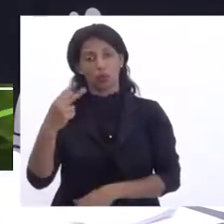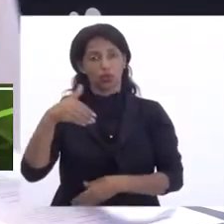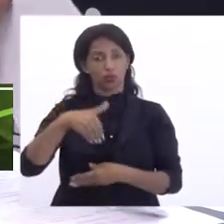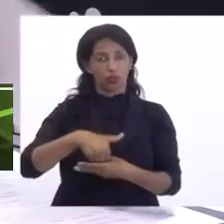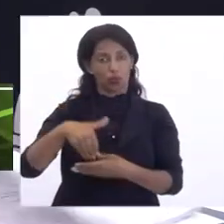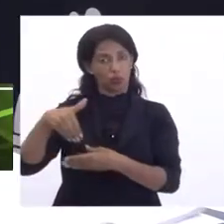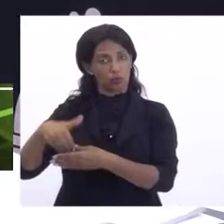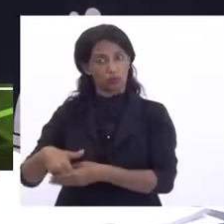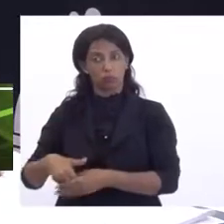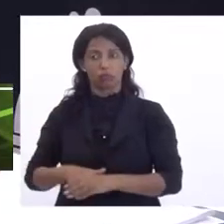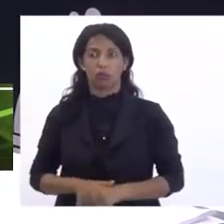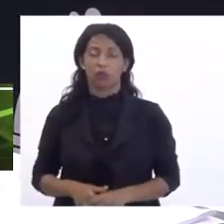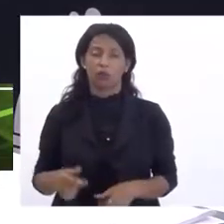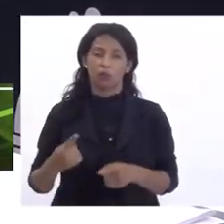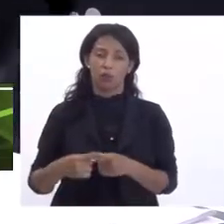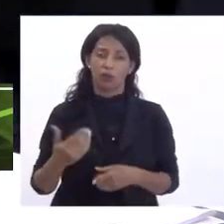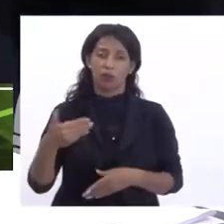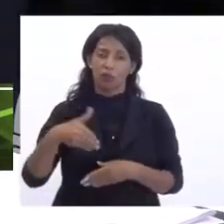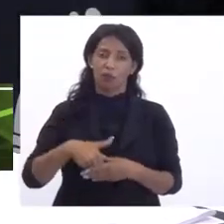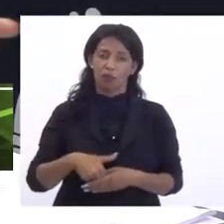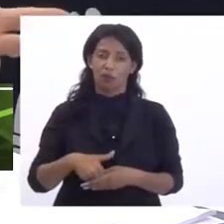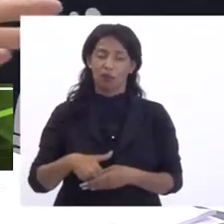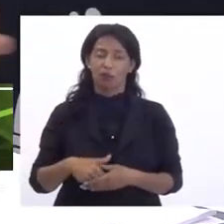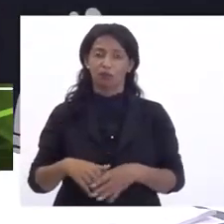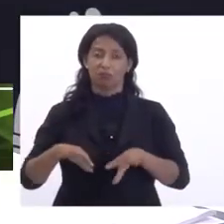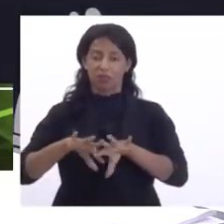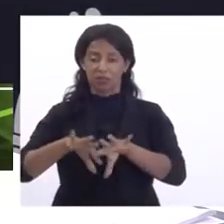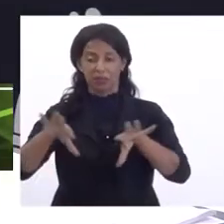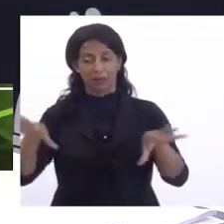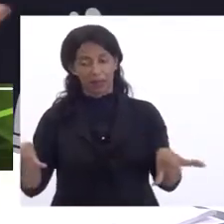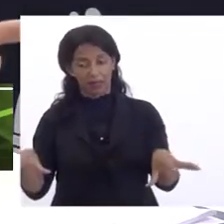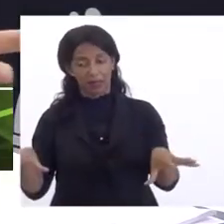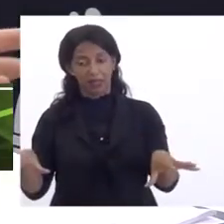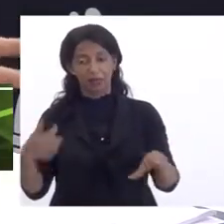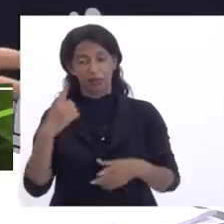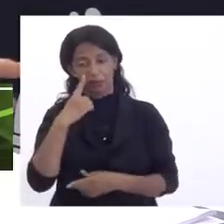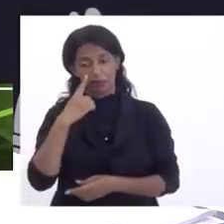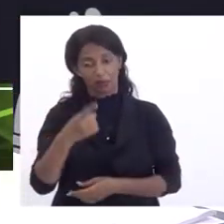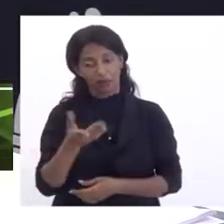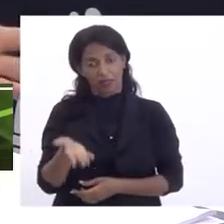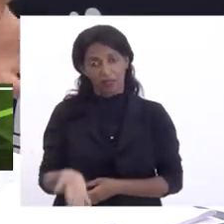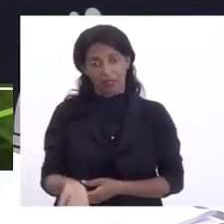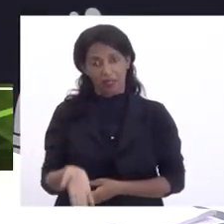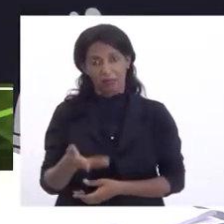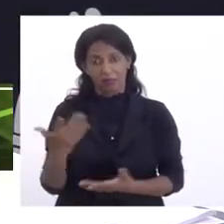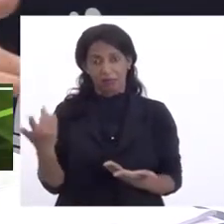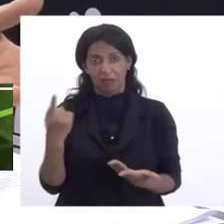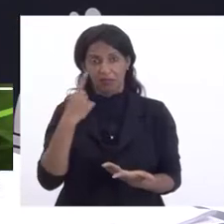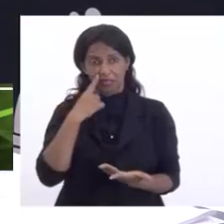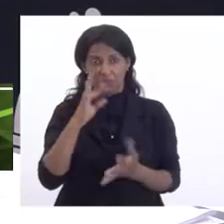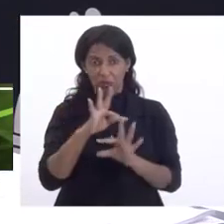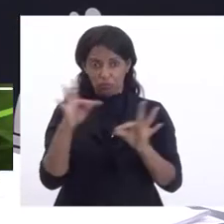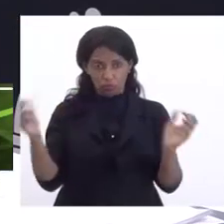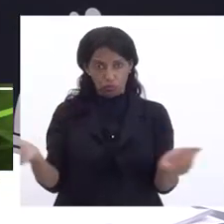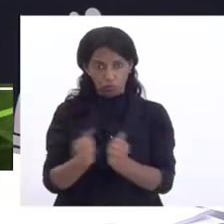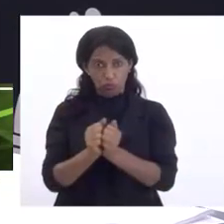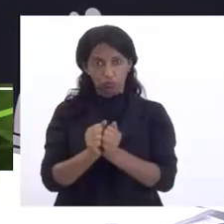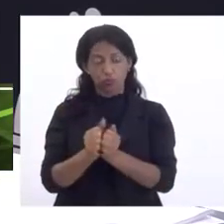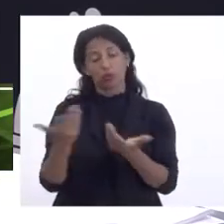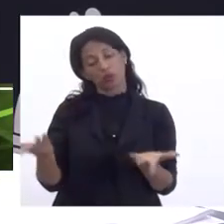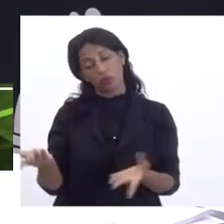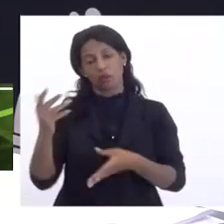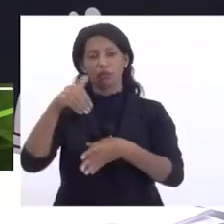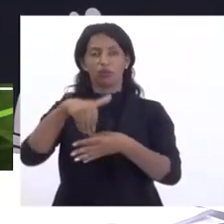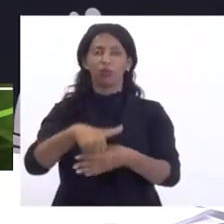né? Porque os meus votos apresentei para separado, para depois rever aqui, mas tendo visto que está tudo junto, eu estou